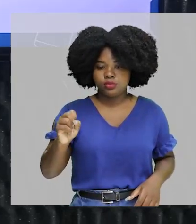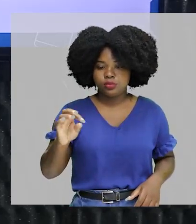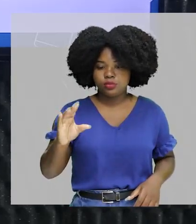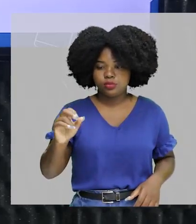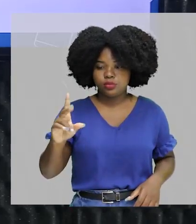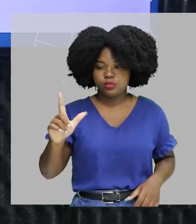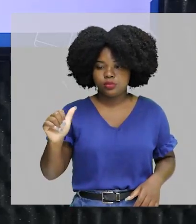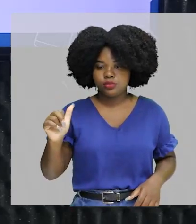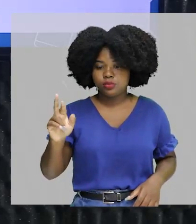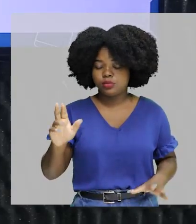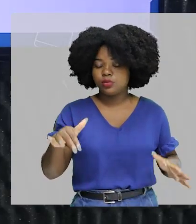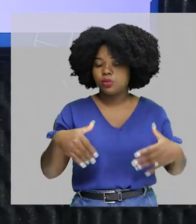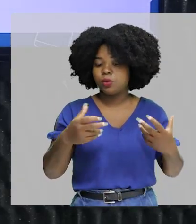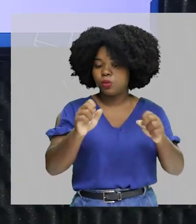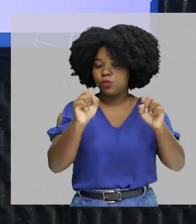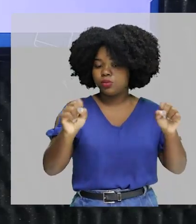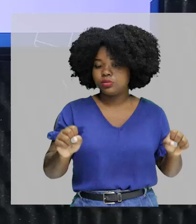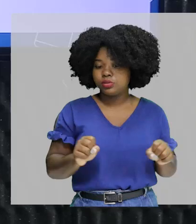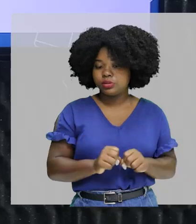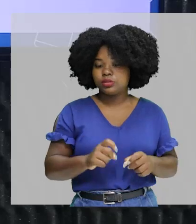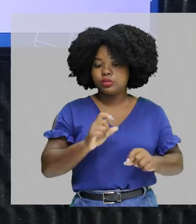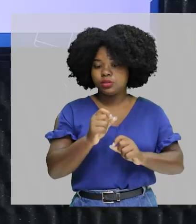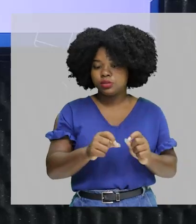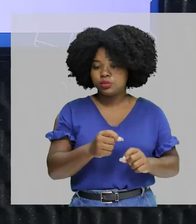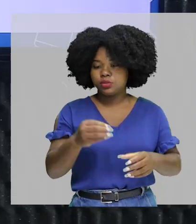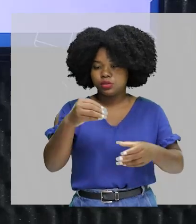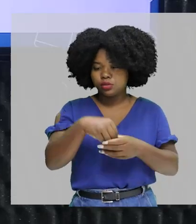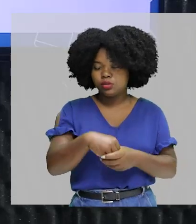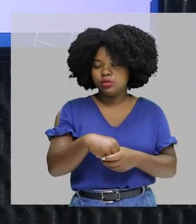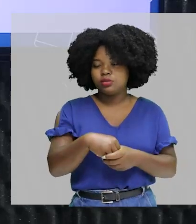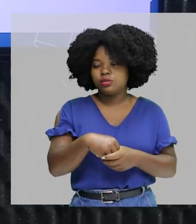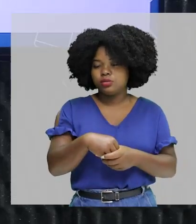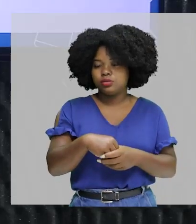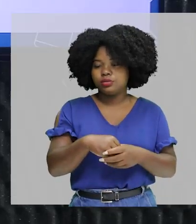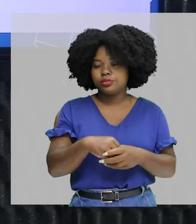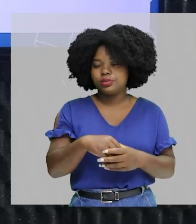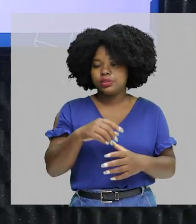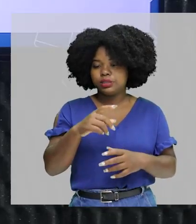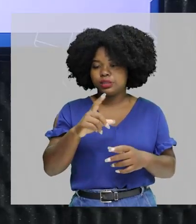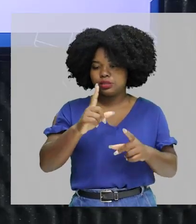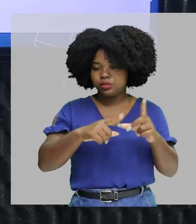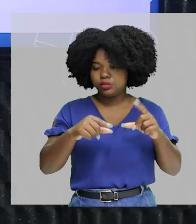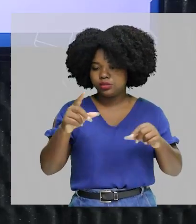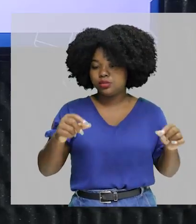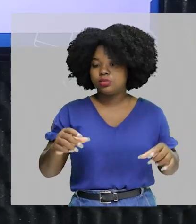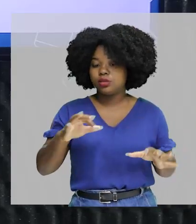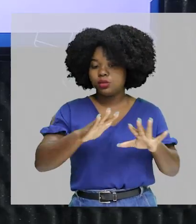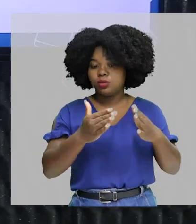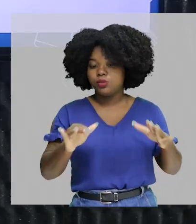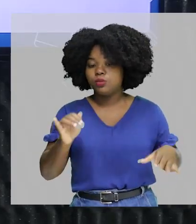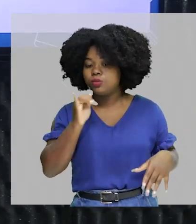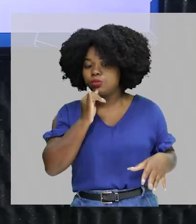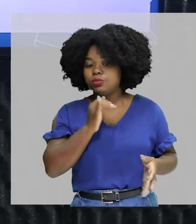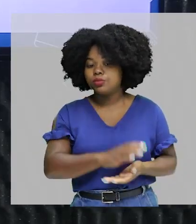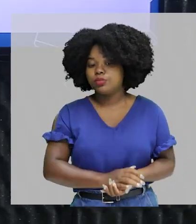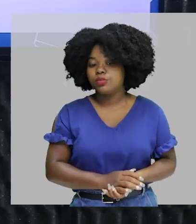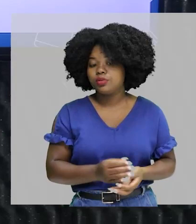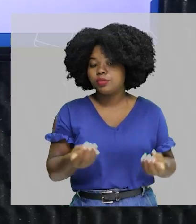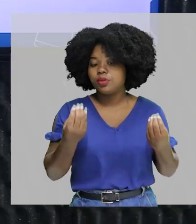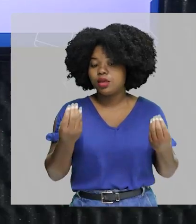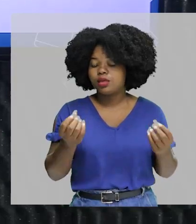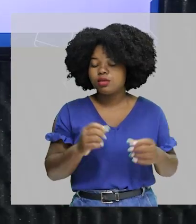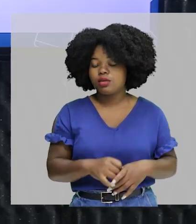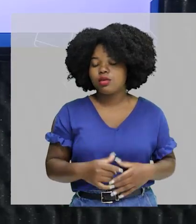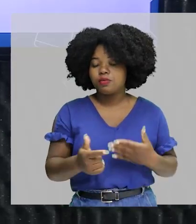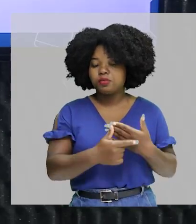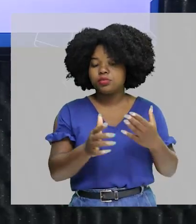aquele sistema que nós vamos encontrar ali como se fosse um encanamento dentro da estrela do mar, por exemplo. Né? Serve para quê?